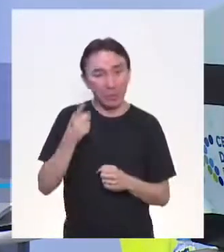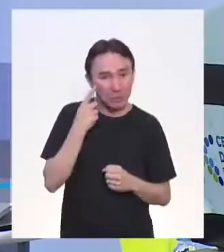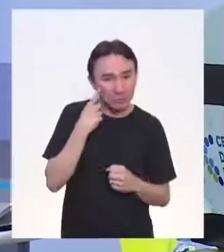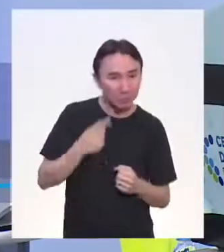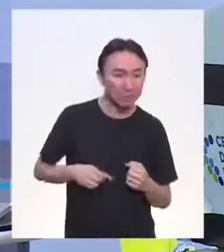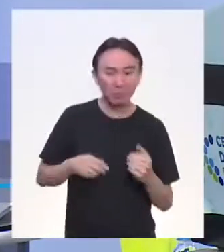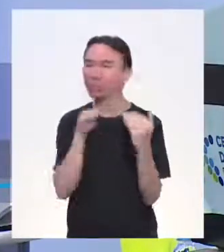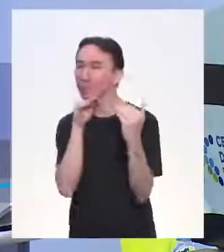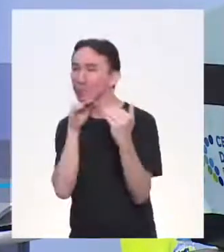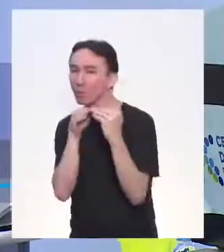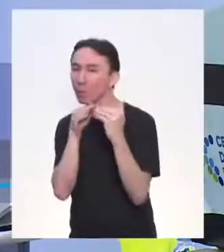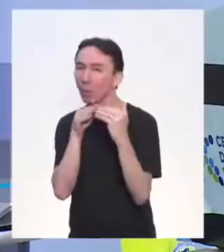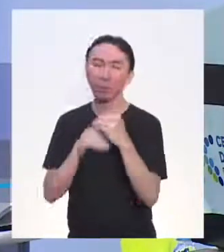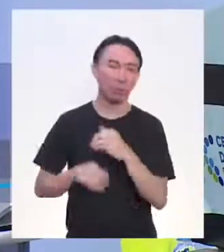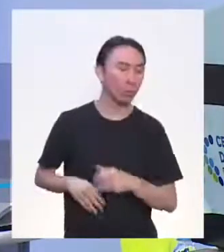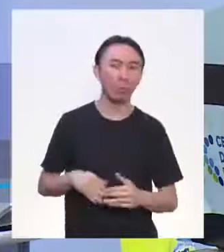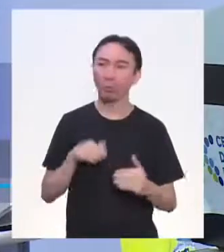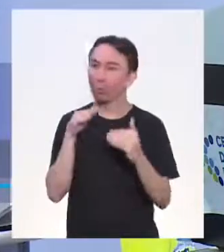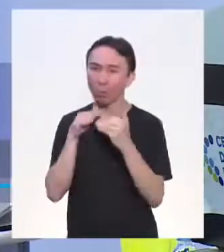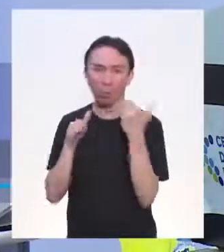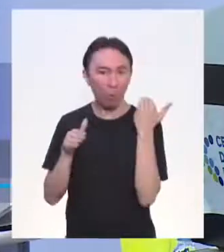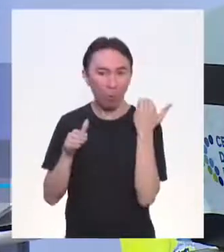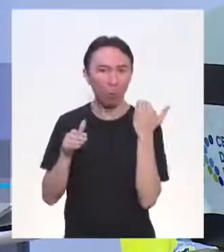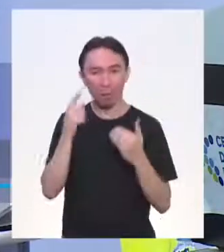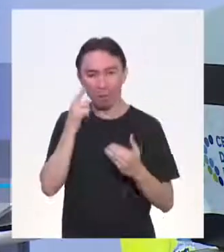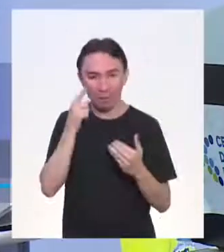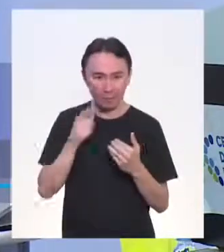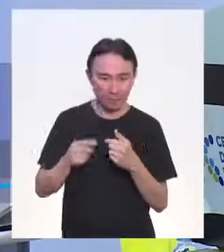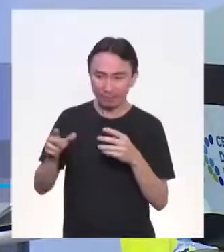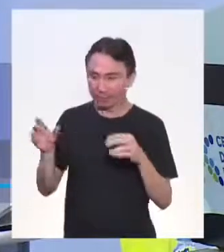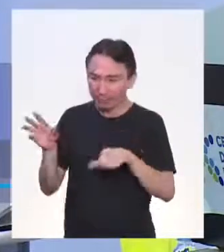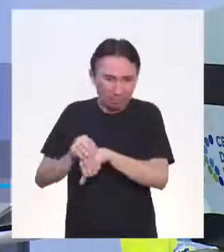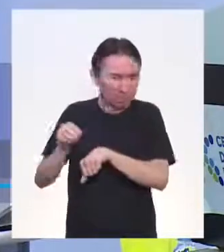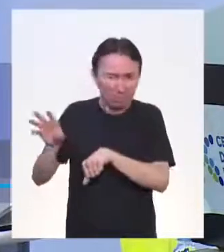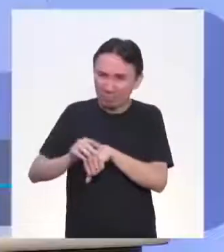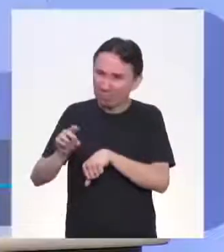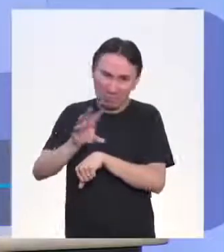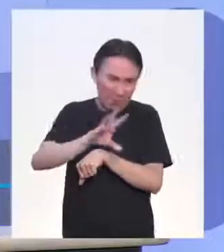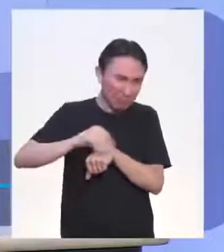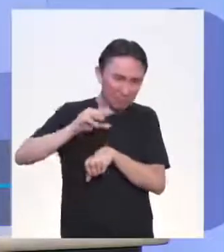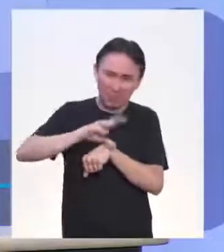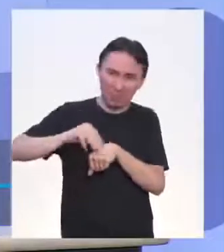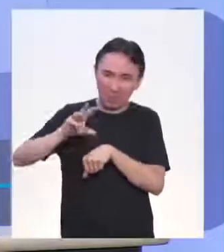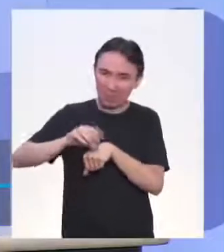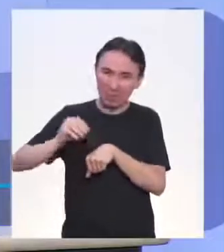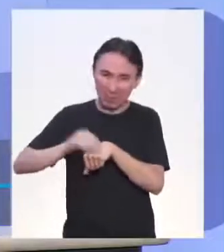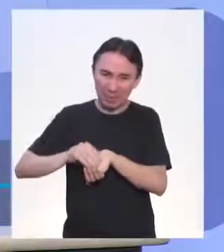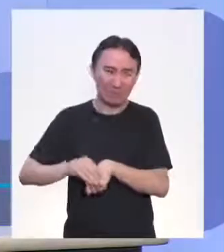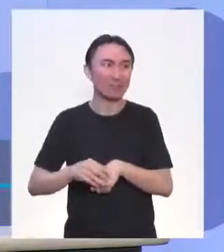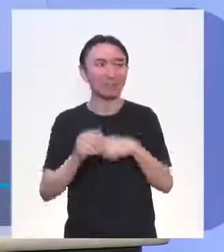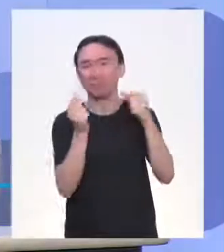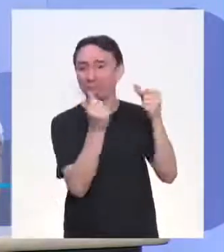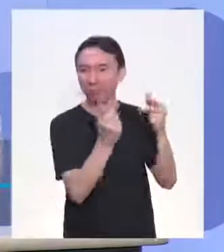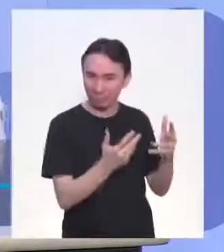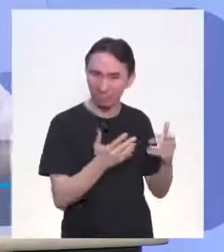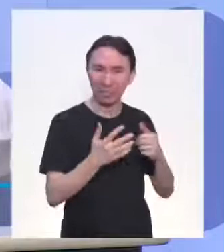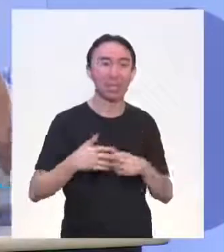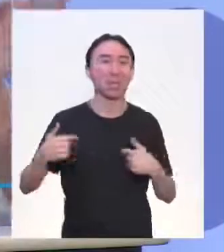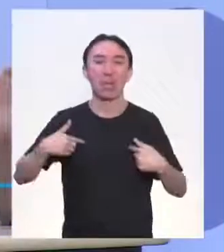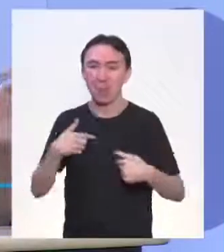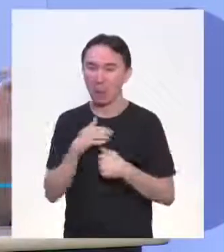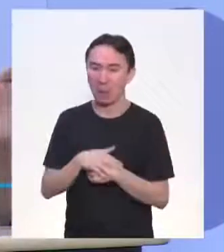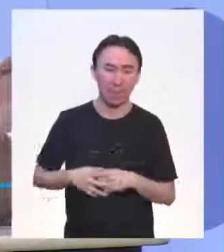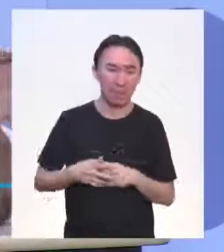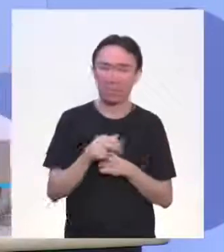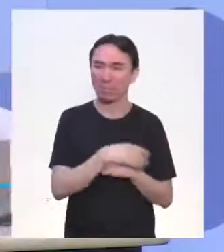o que eu não concordo. Então, eu tenho muito mais base para dialogar. Sim, né? Para eu não me tornar uma pessoa radical, Sim. Né? Não vou nem para o